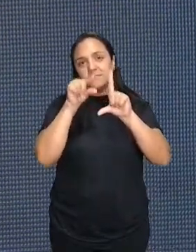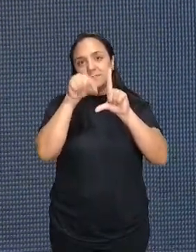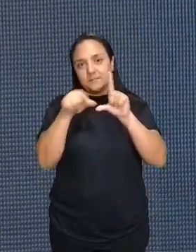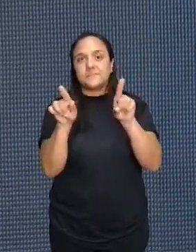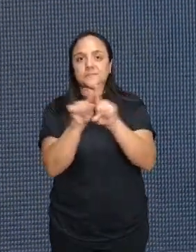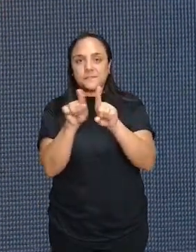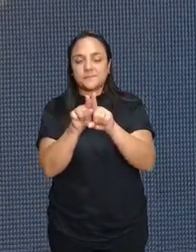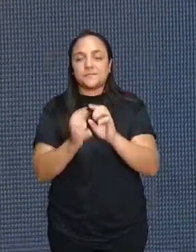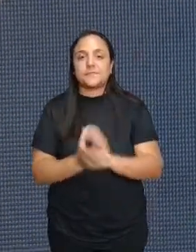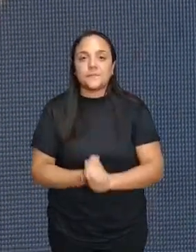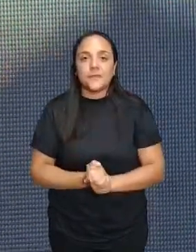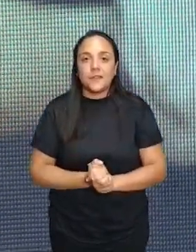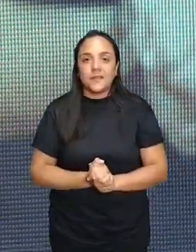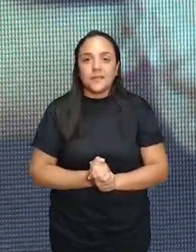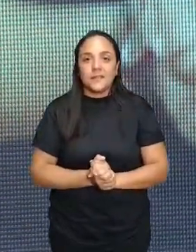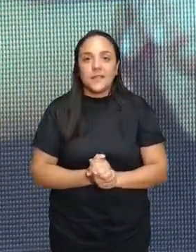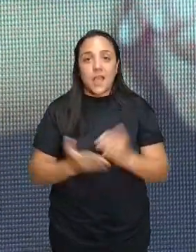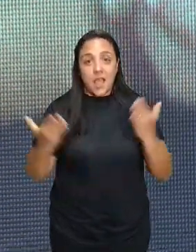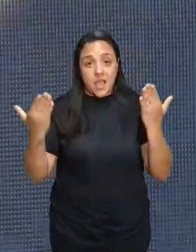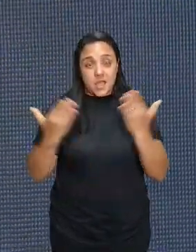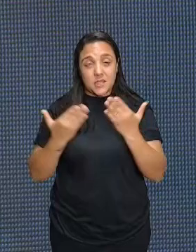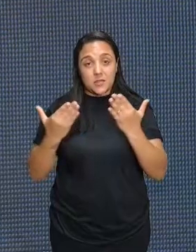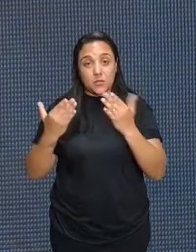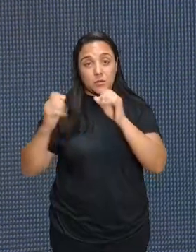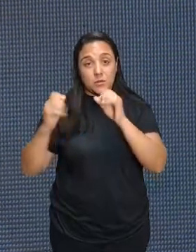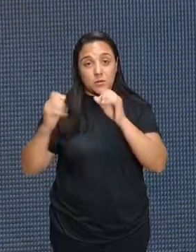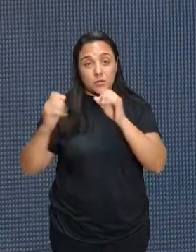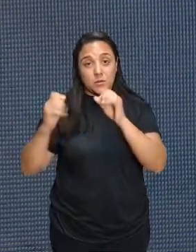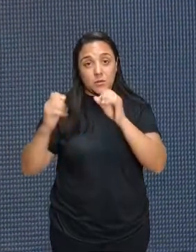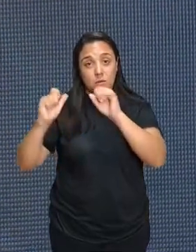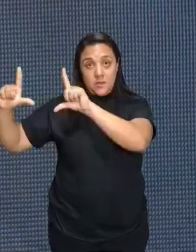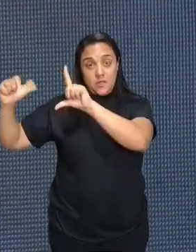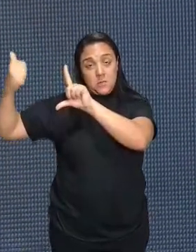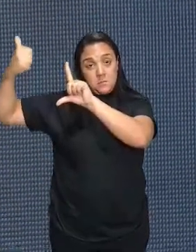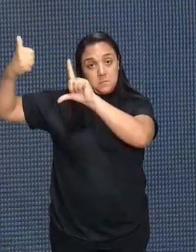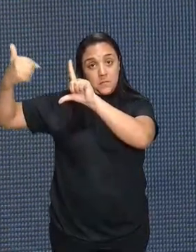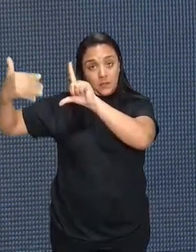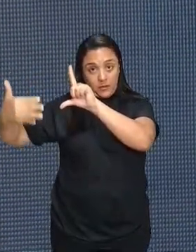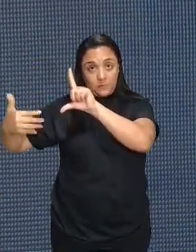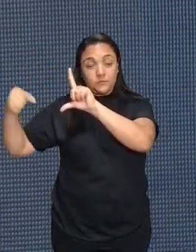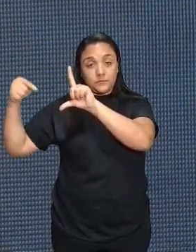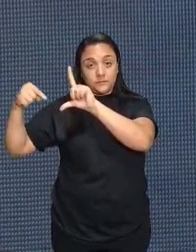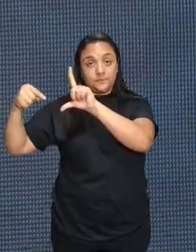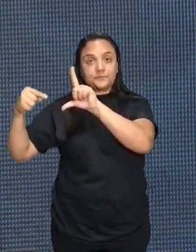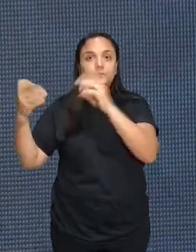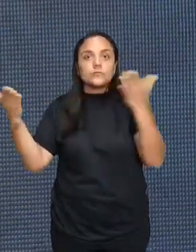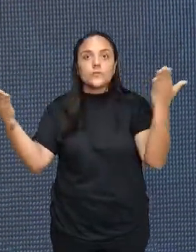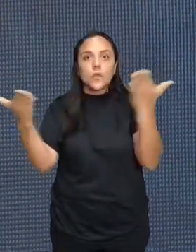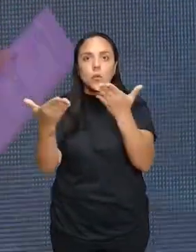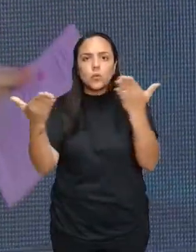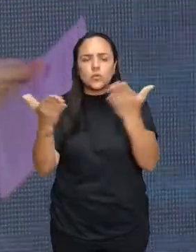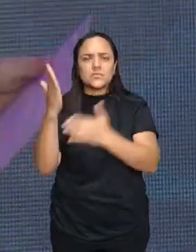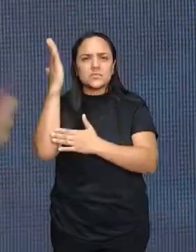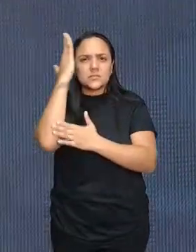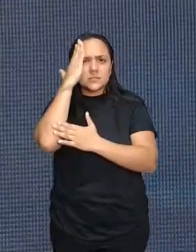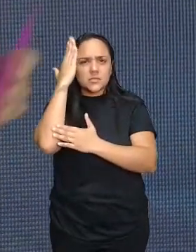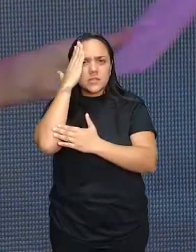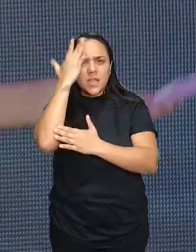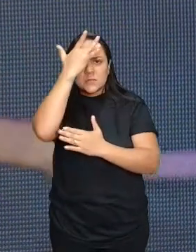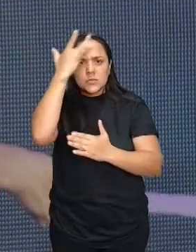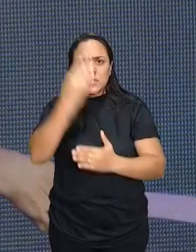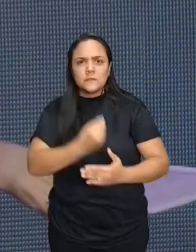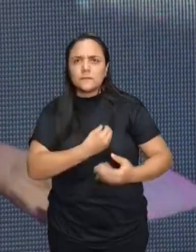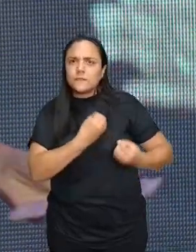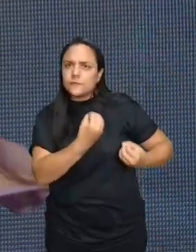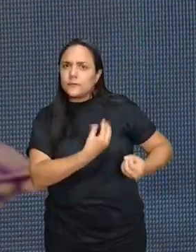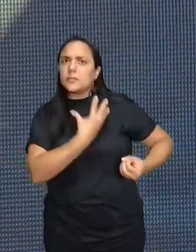Então, tá. Vou descrever um pouquinho aqui o painel para vocês, tá? Que hoje a gente já sabe que as pessoas estão vivendo cada